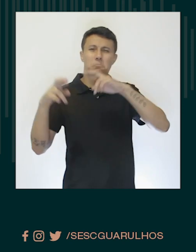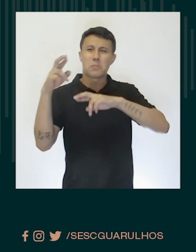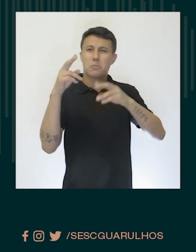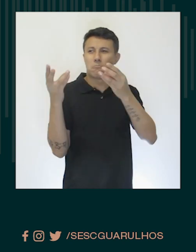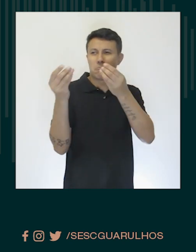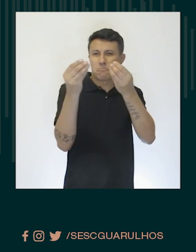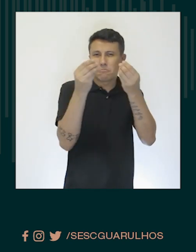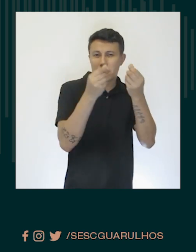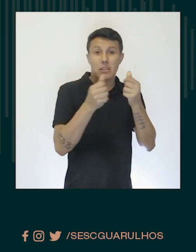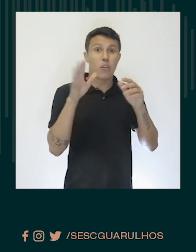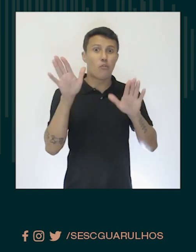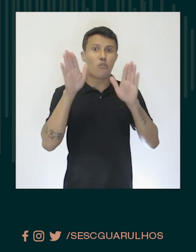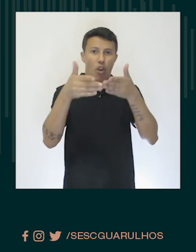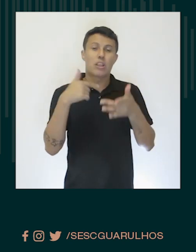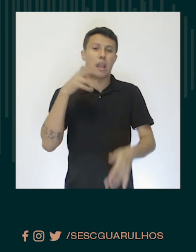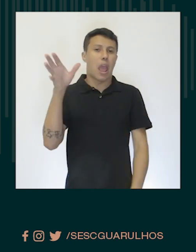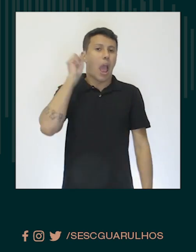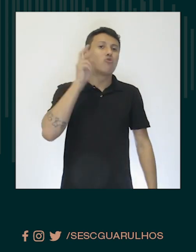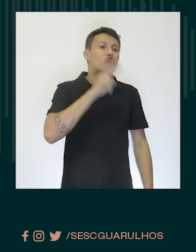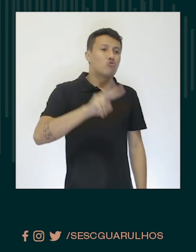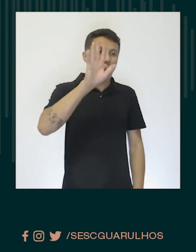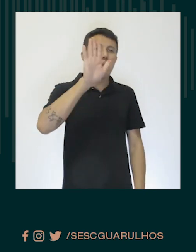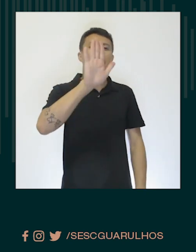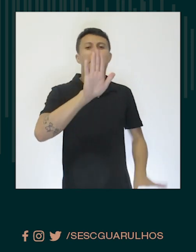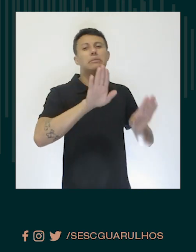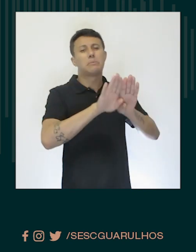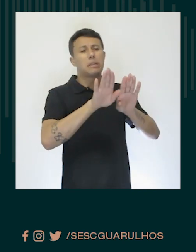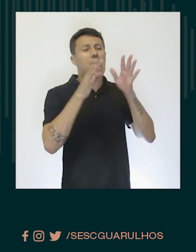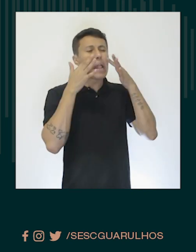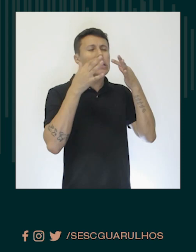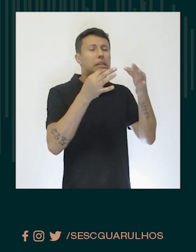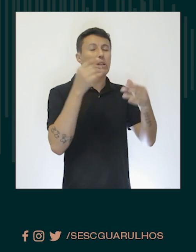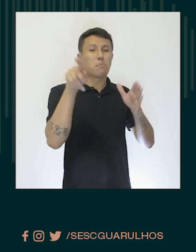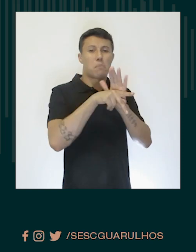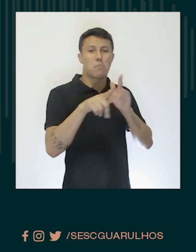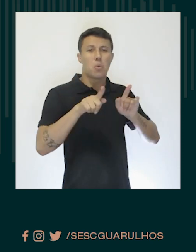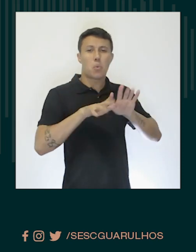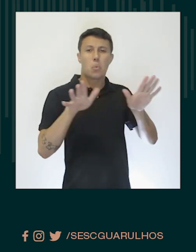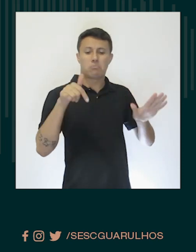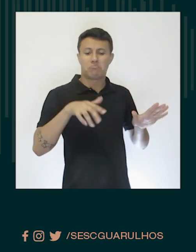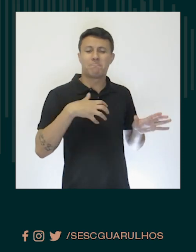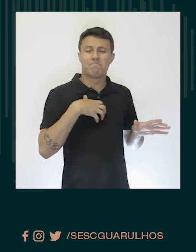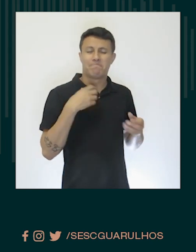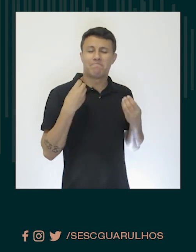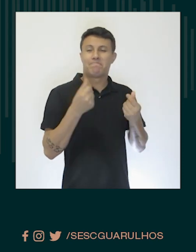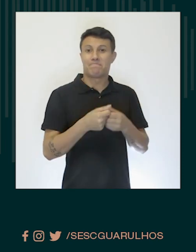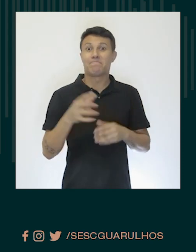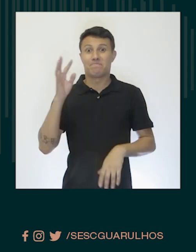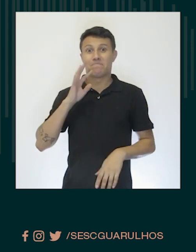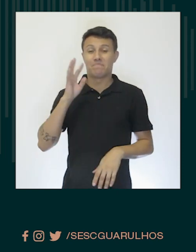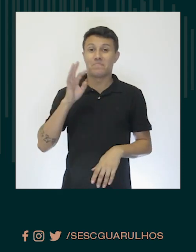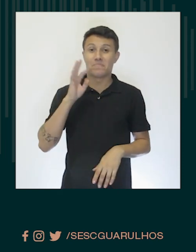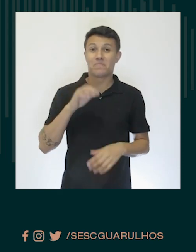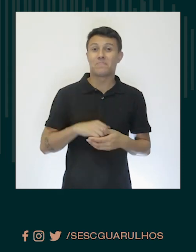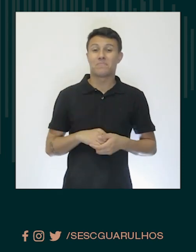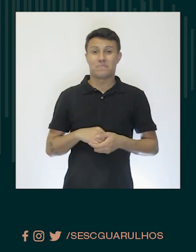no audiovisual, mas é um cara a se prestar atenção daqui de Guarulhos. Demais, Moá, demais,